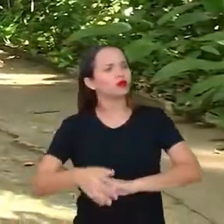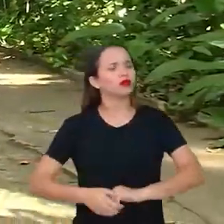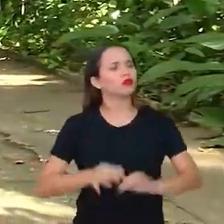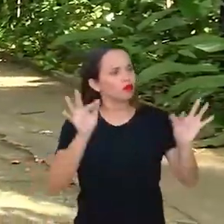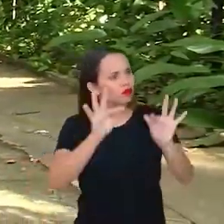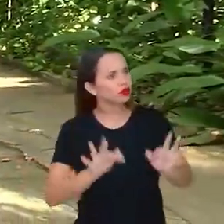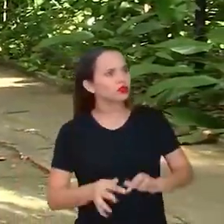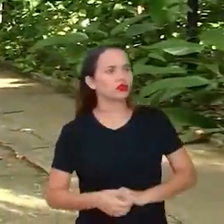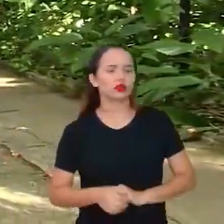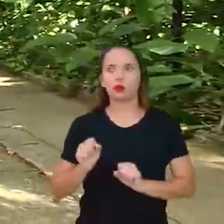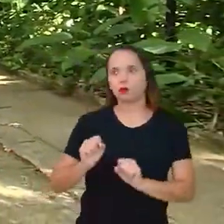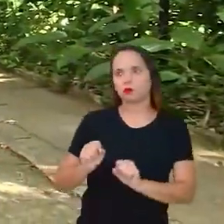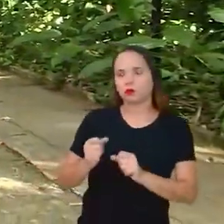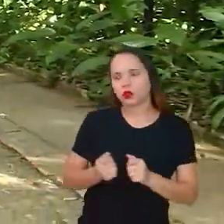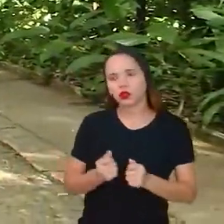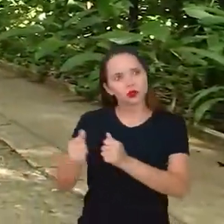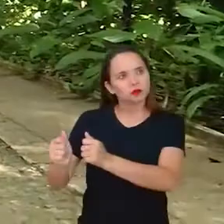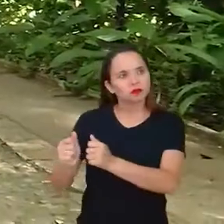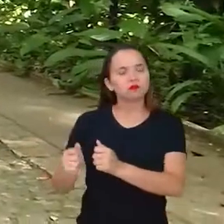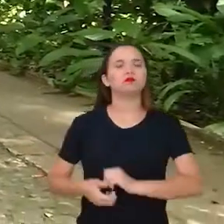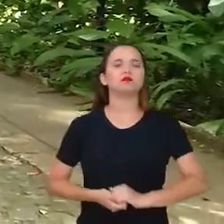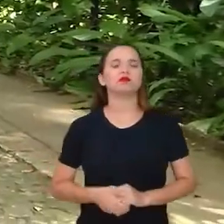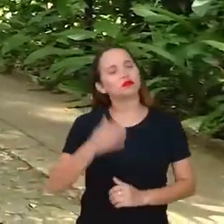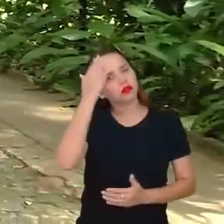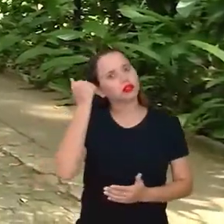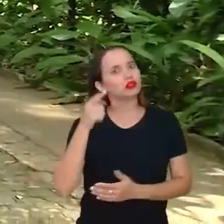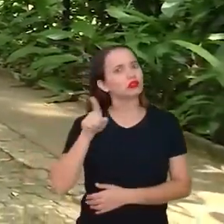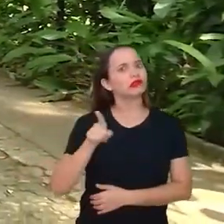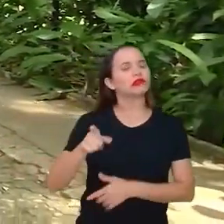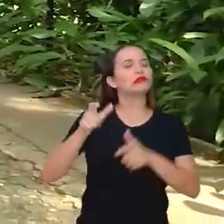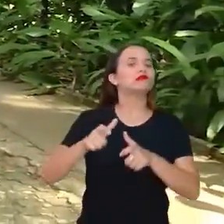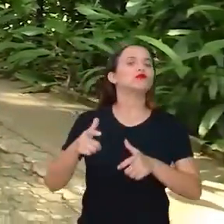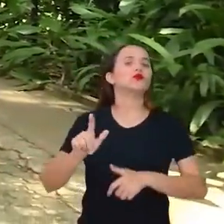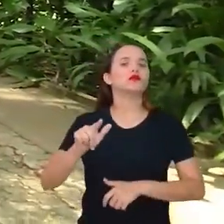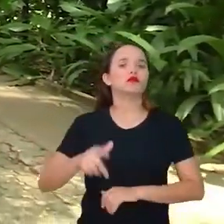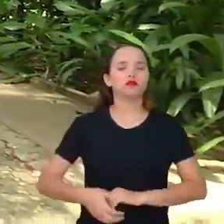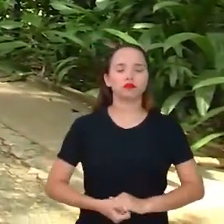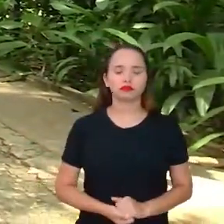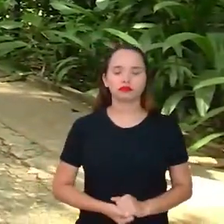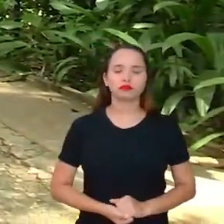pode levar né Eu acho que ela sabe onde é né